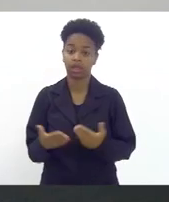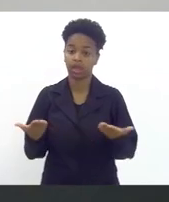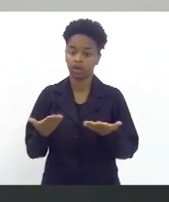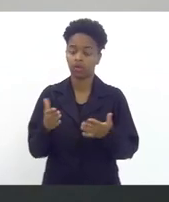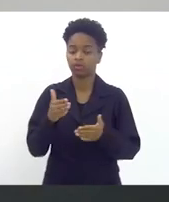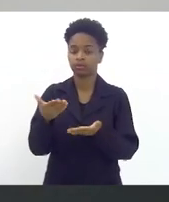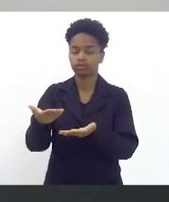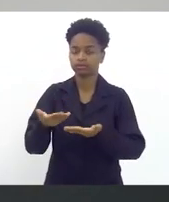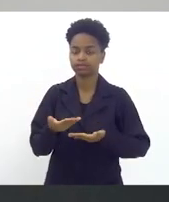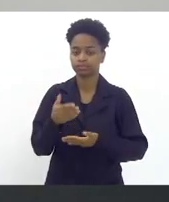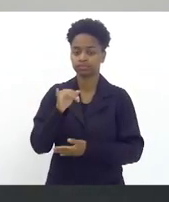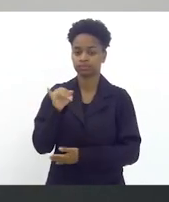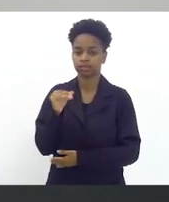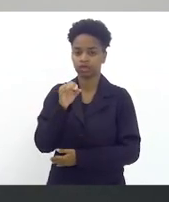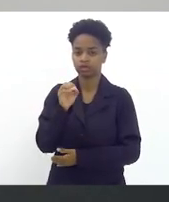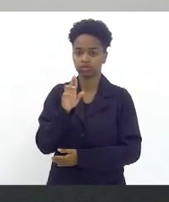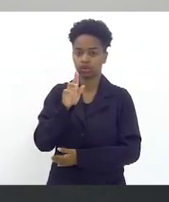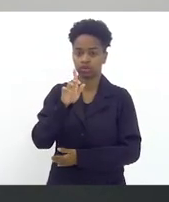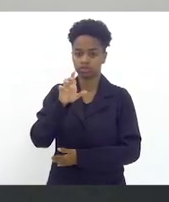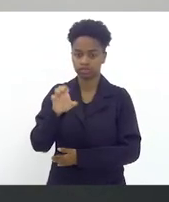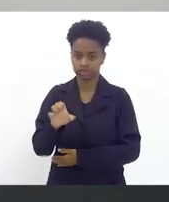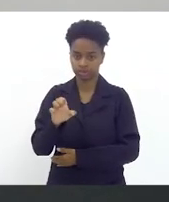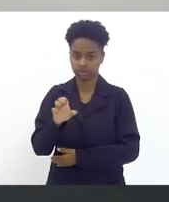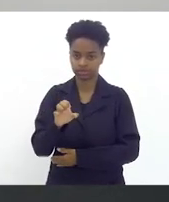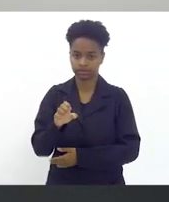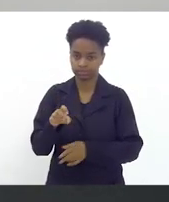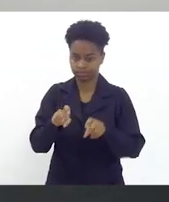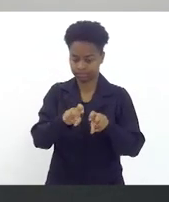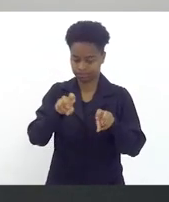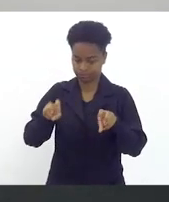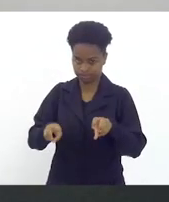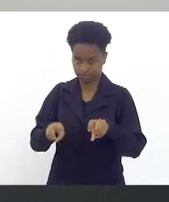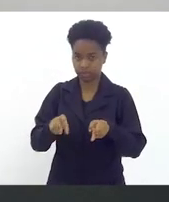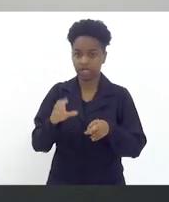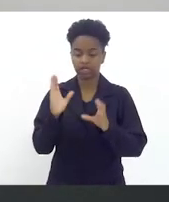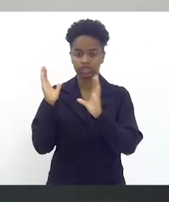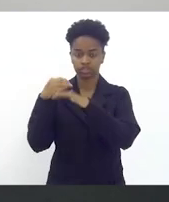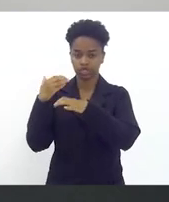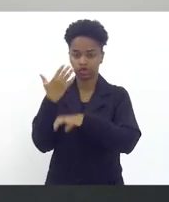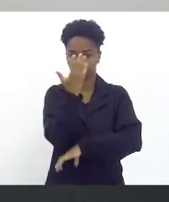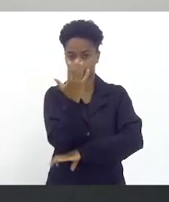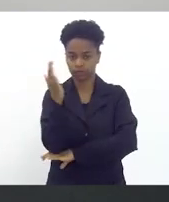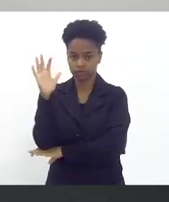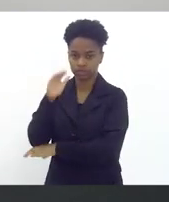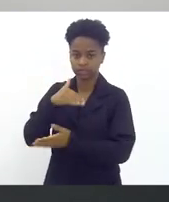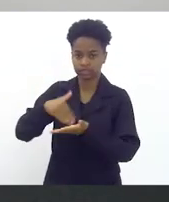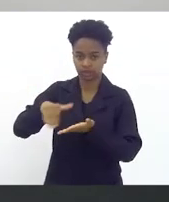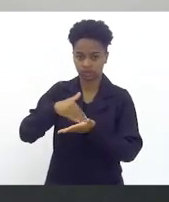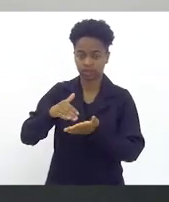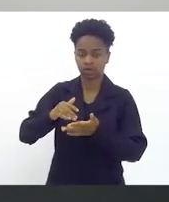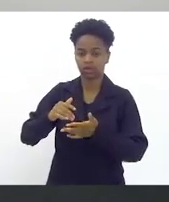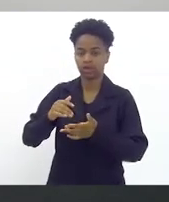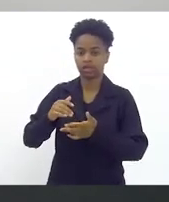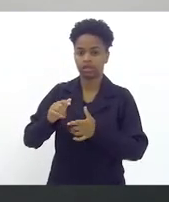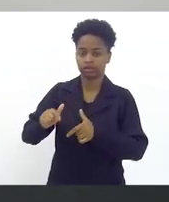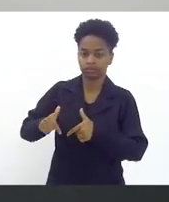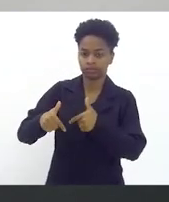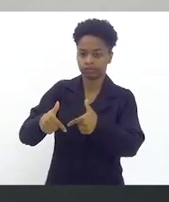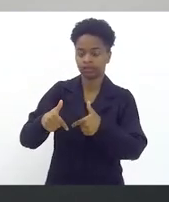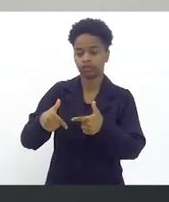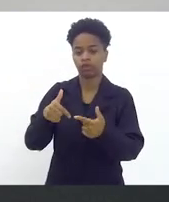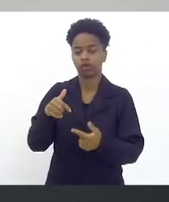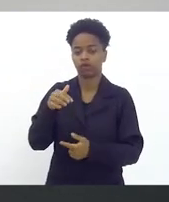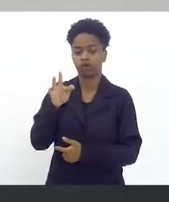Jorge é macrota Alonso engenheiro florestal secretário executivo do fórum Florestal Fluminense